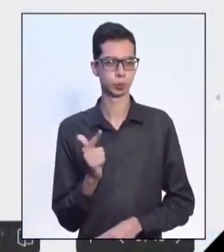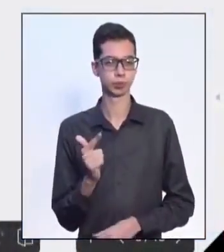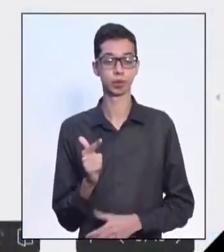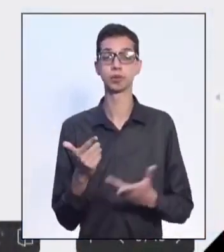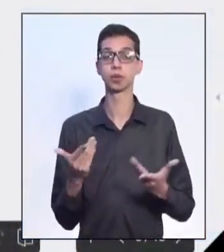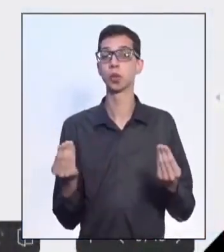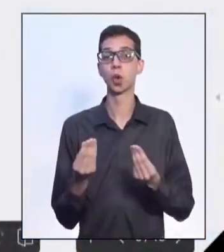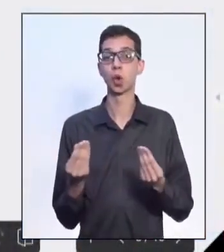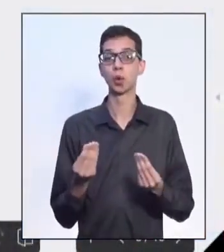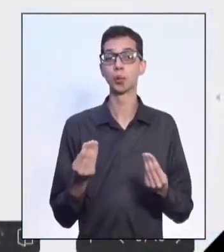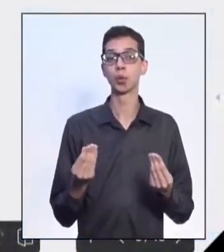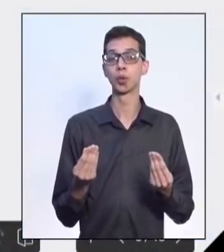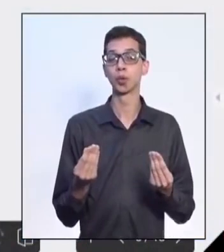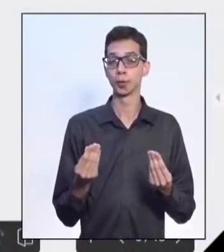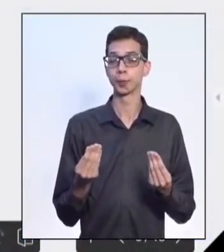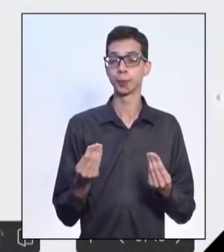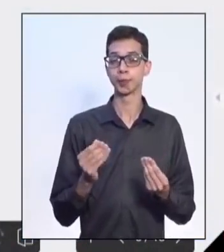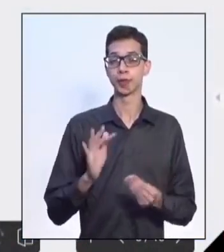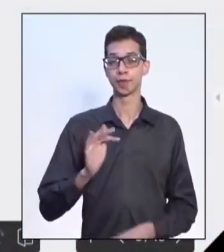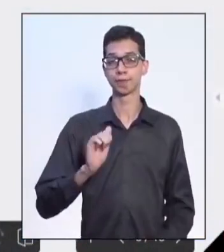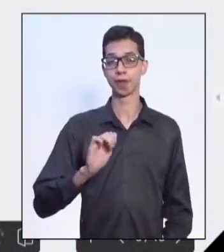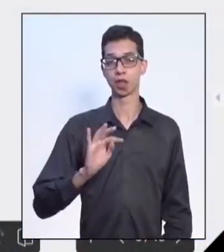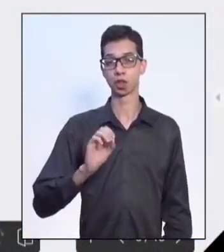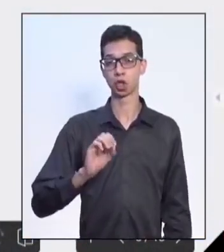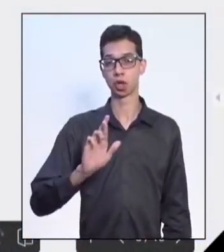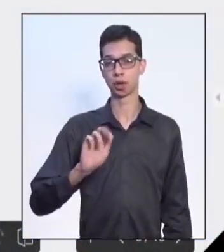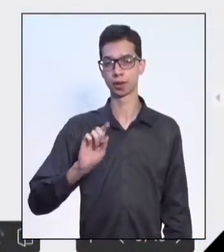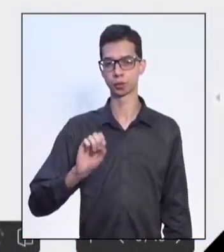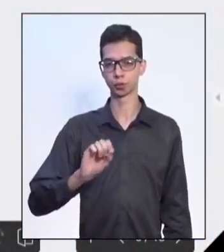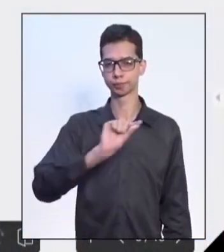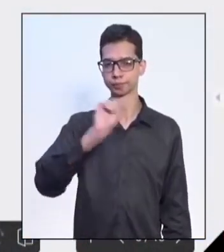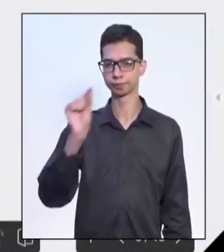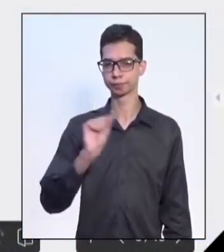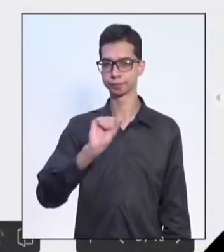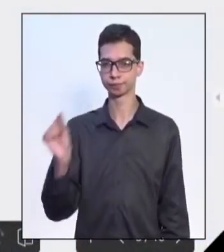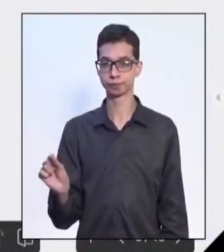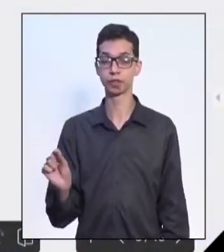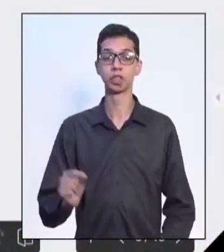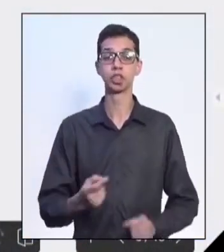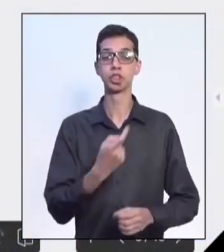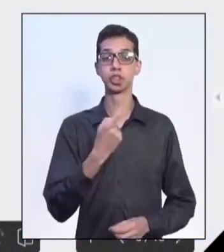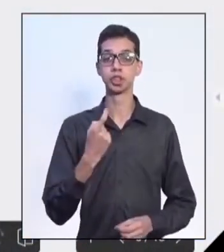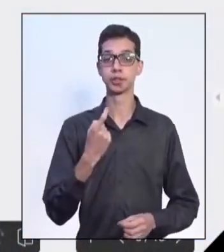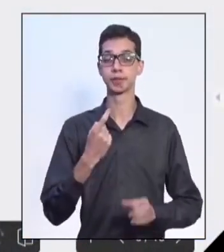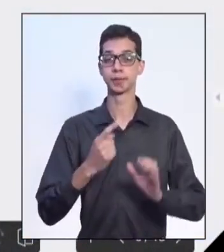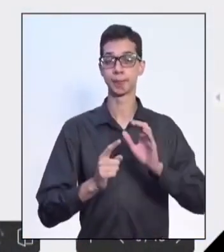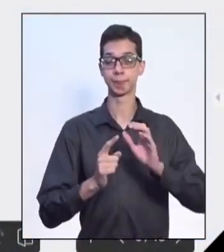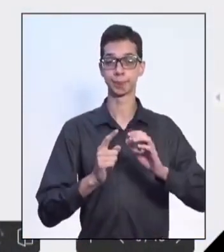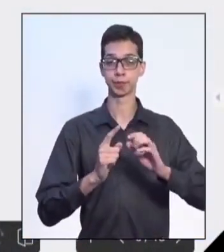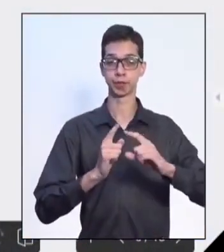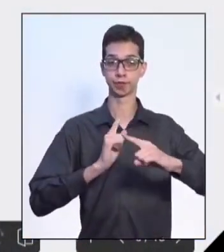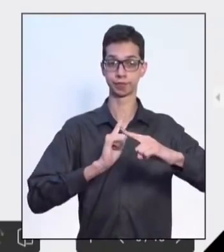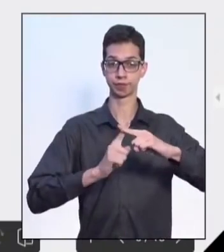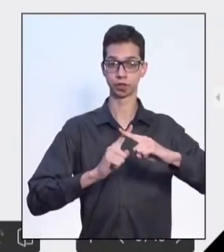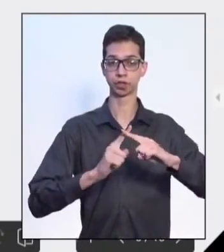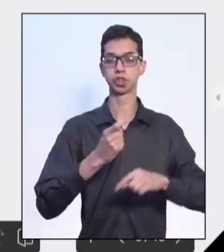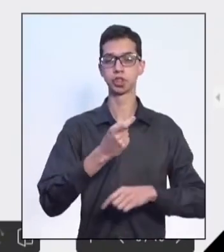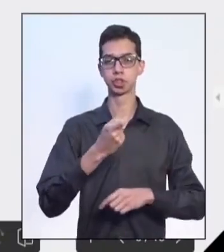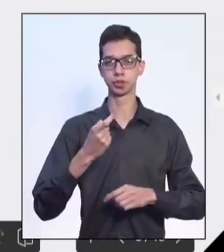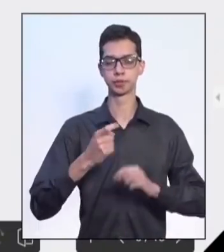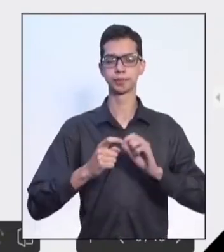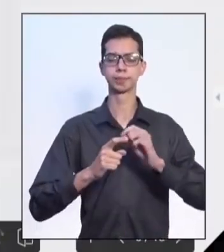dessa equação será x vezes x mais 3 vezes x menos